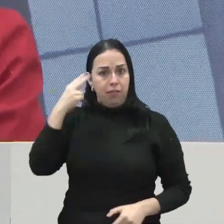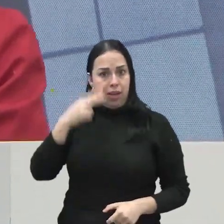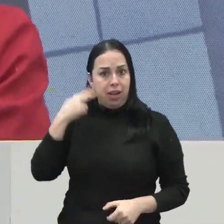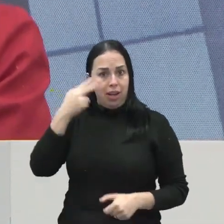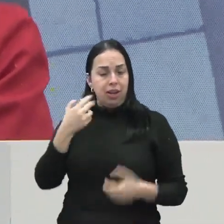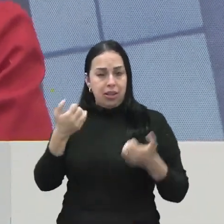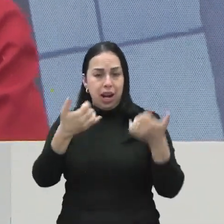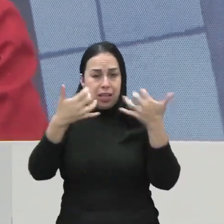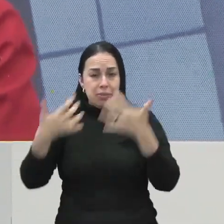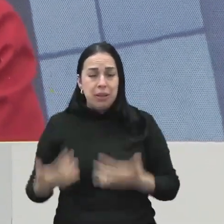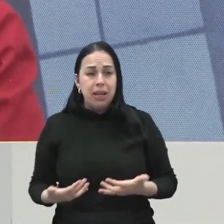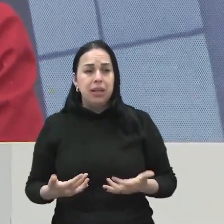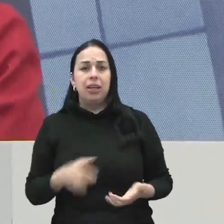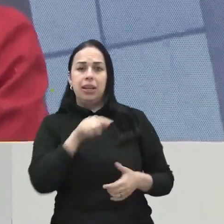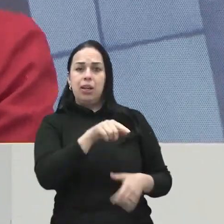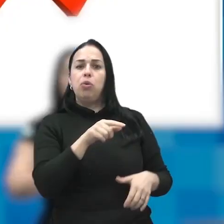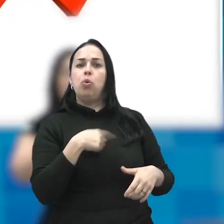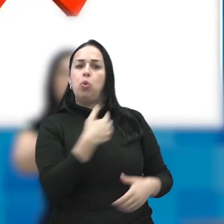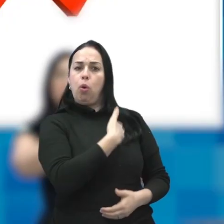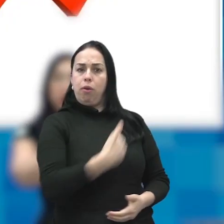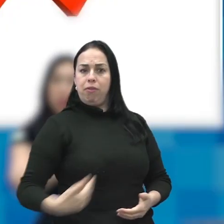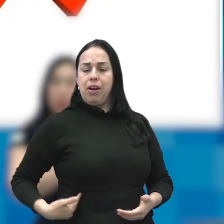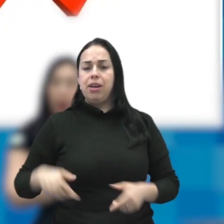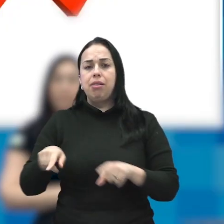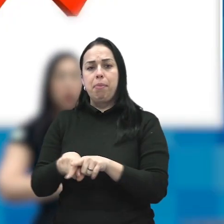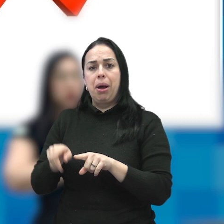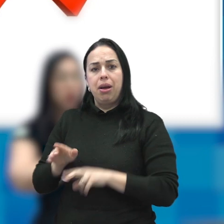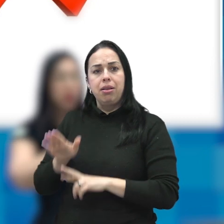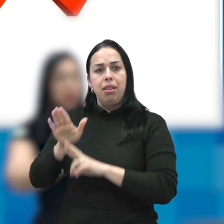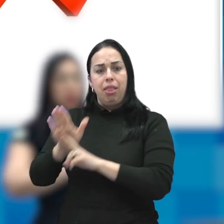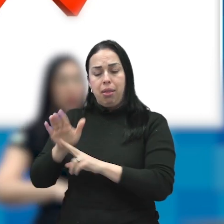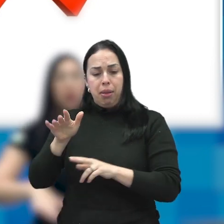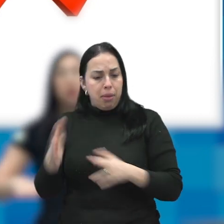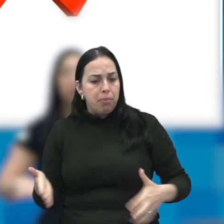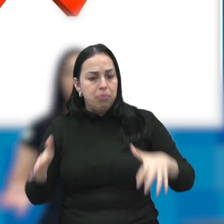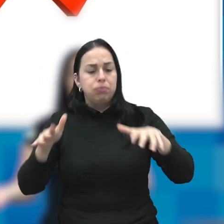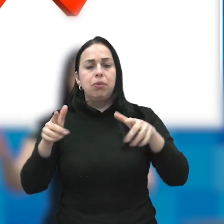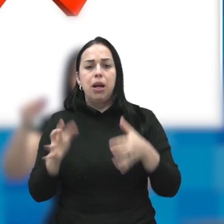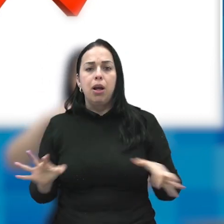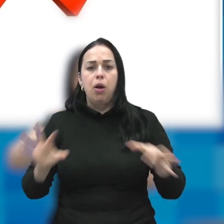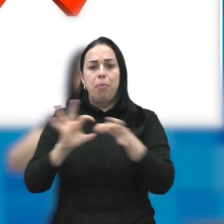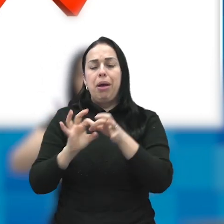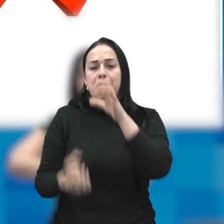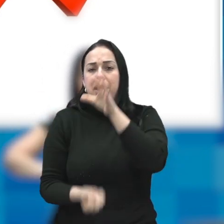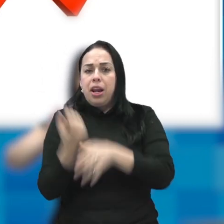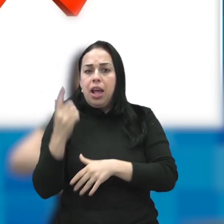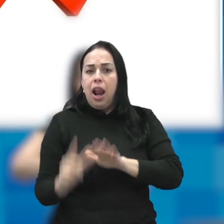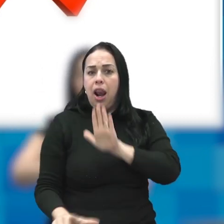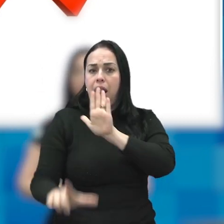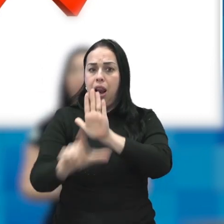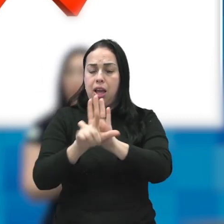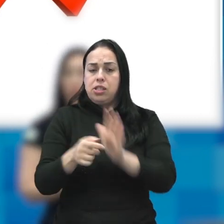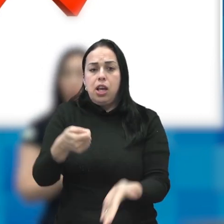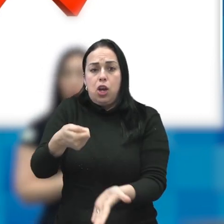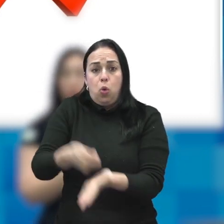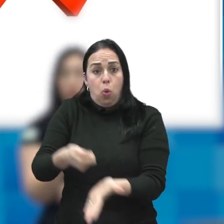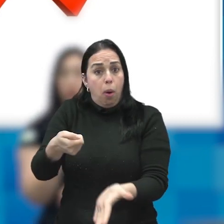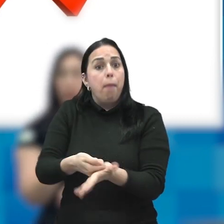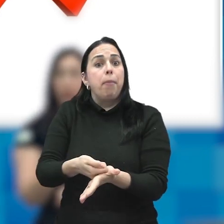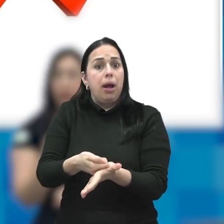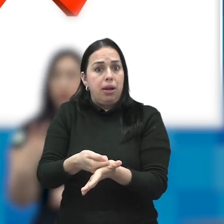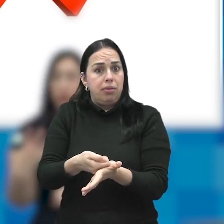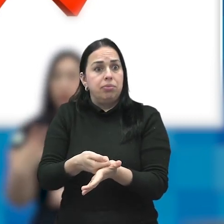é preciso uma união de esforços entre poder público e representantes de classes para propor políticas públicas e cobrar